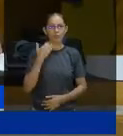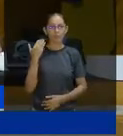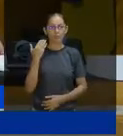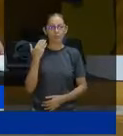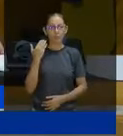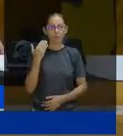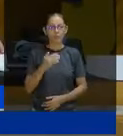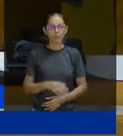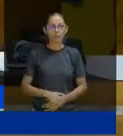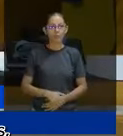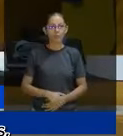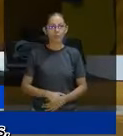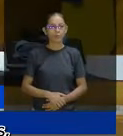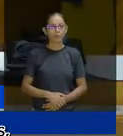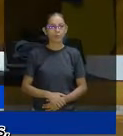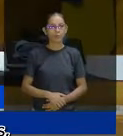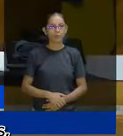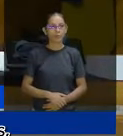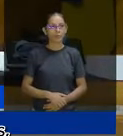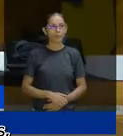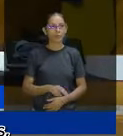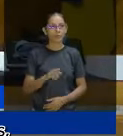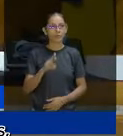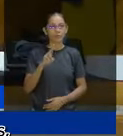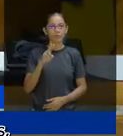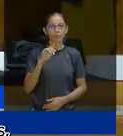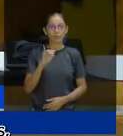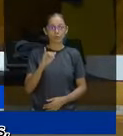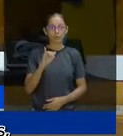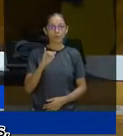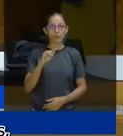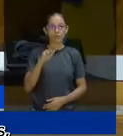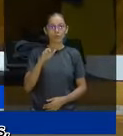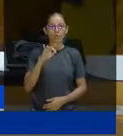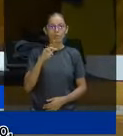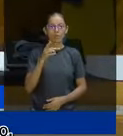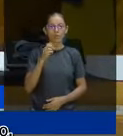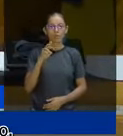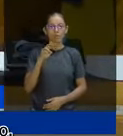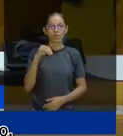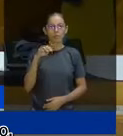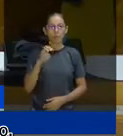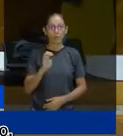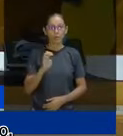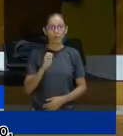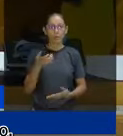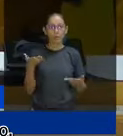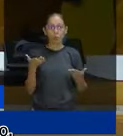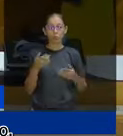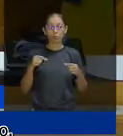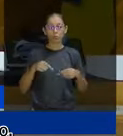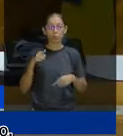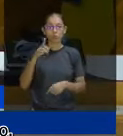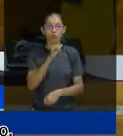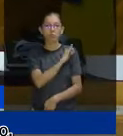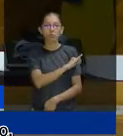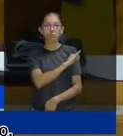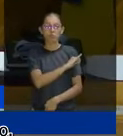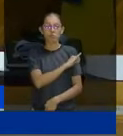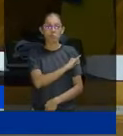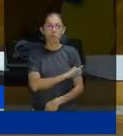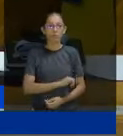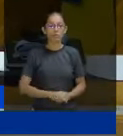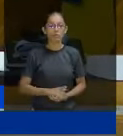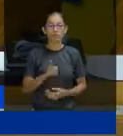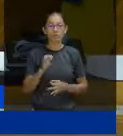Dr. Rui Guilherme de Vasconcelos Souza Filhos, ocorrido nesta data, na cidade do Rio de Janeiro. O juiz Rui Guilherme